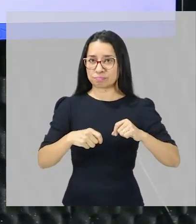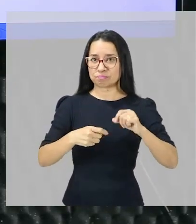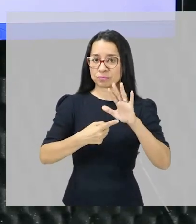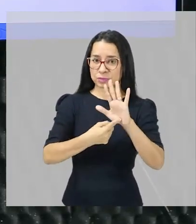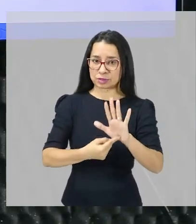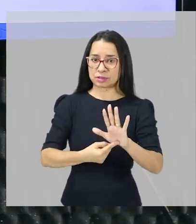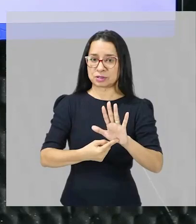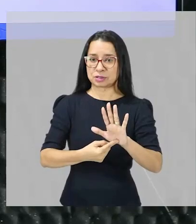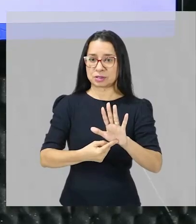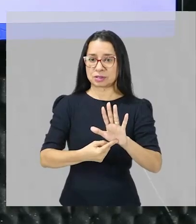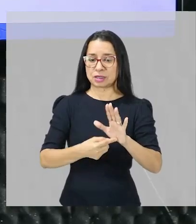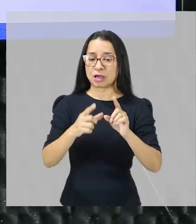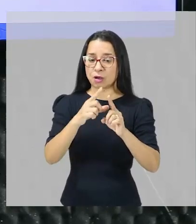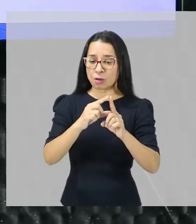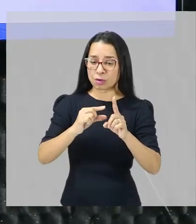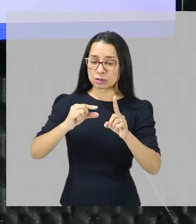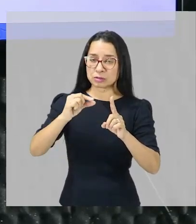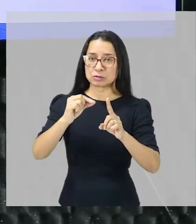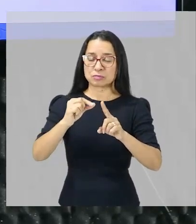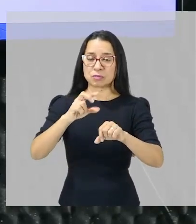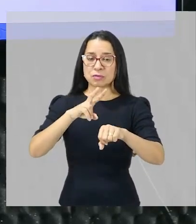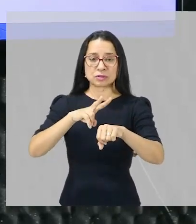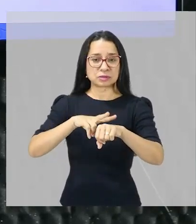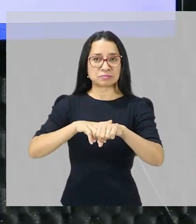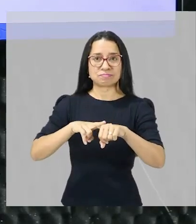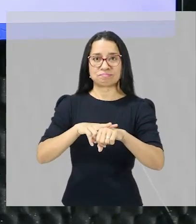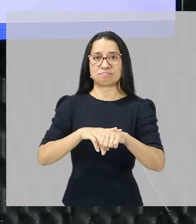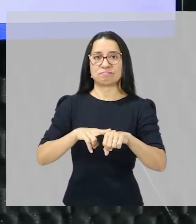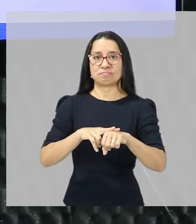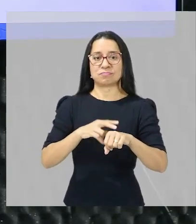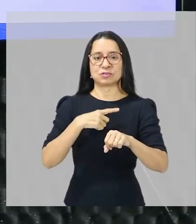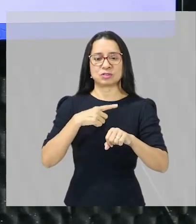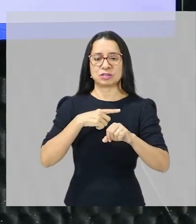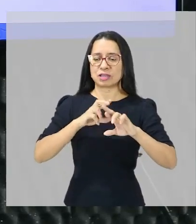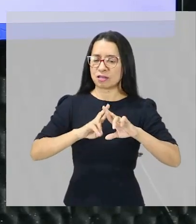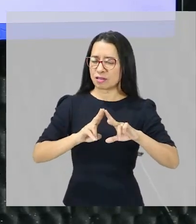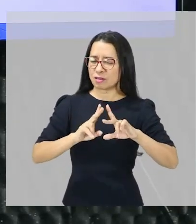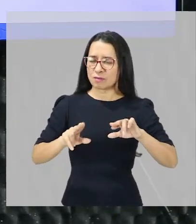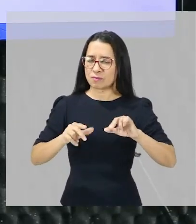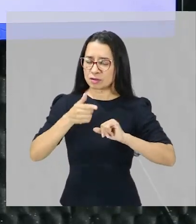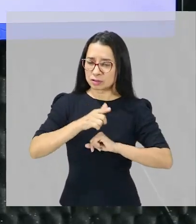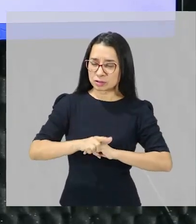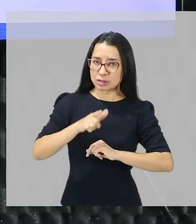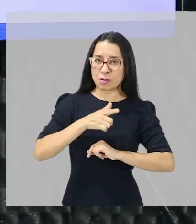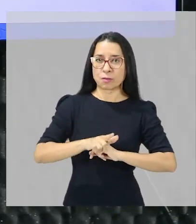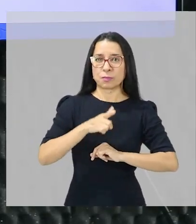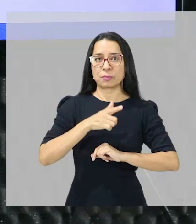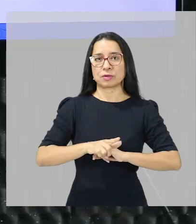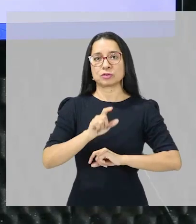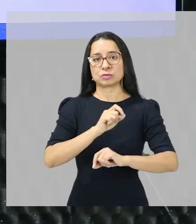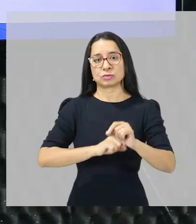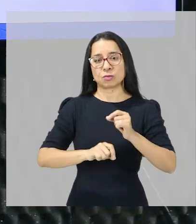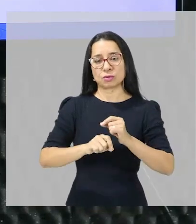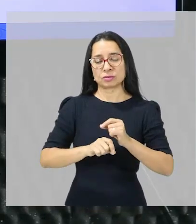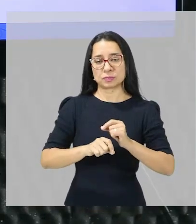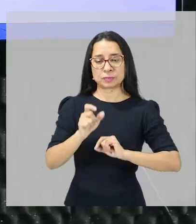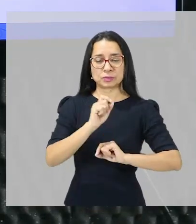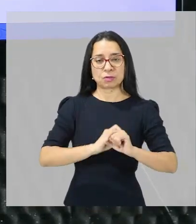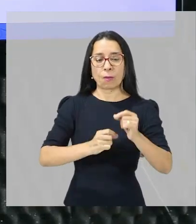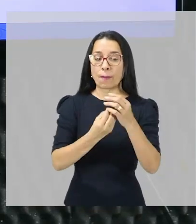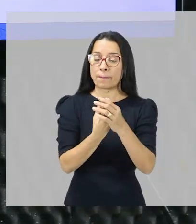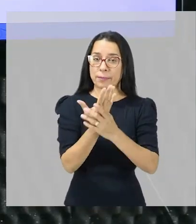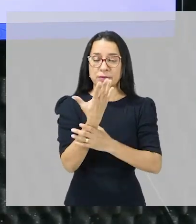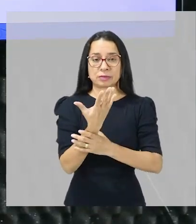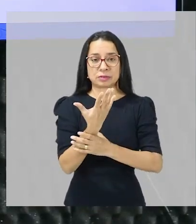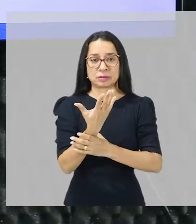verde. Beleza, então fiz várias cópias de uma mesma planta, todas são clones com folhas verdes. Aí ele fala o seguinte,